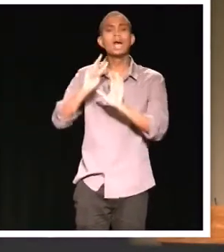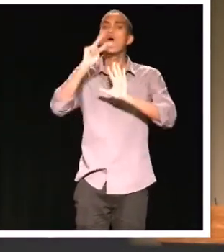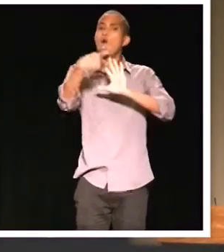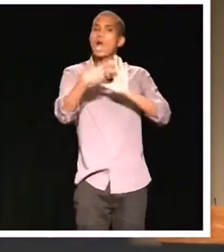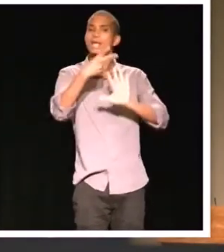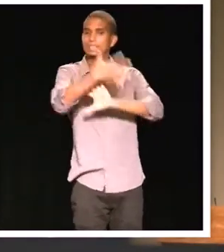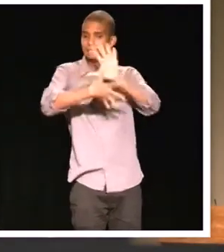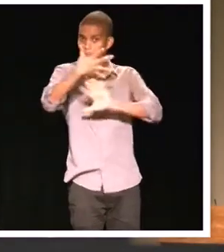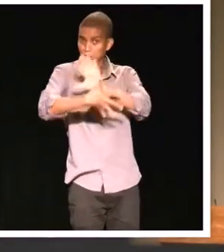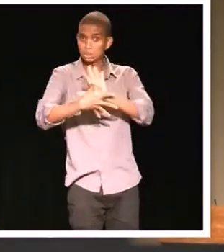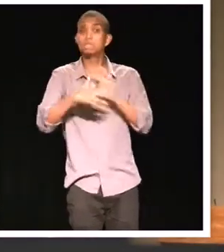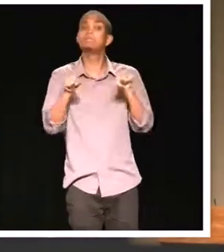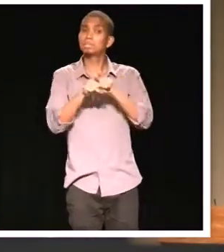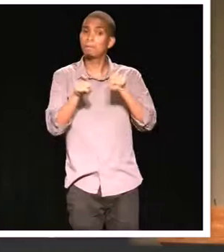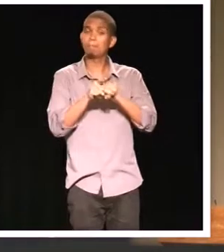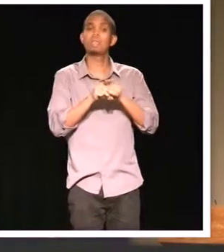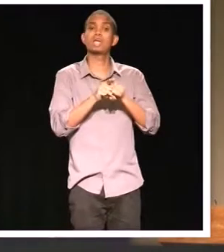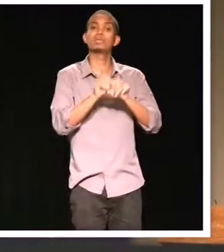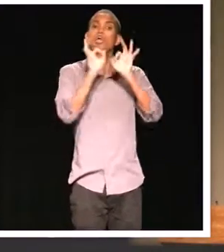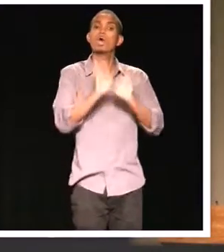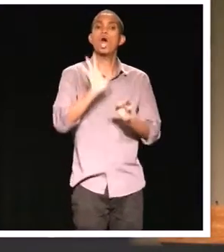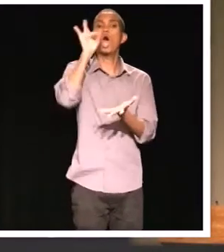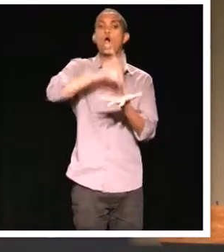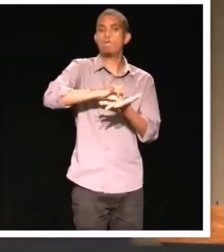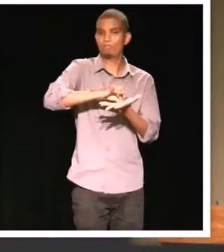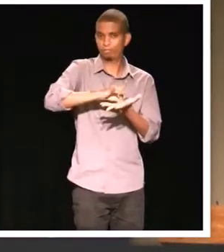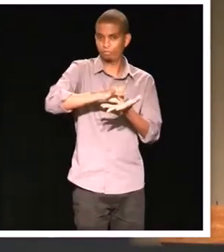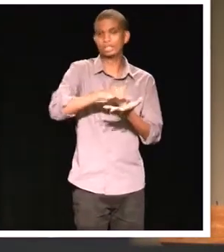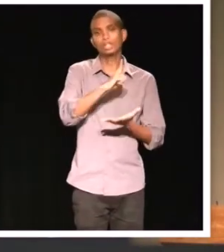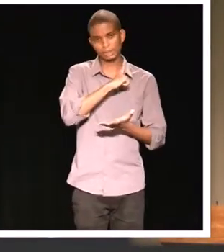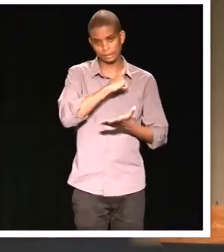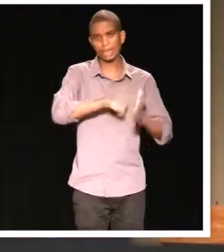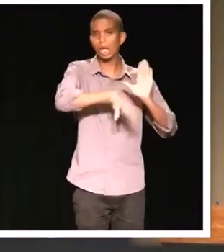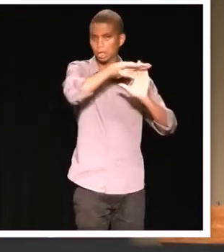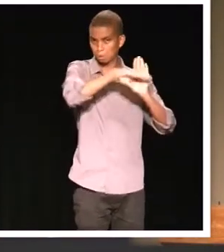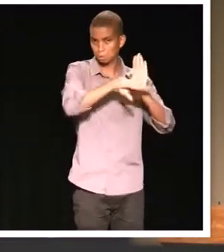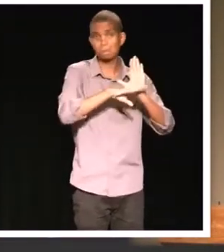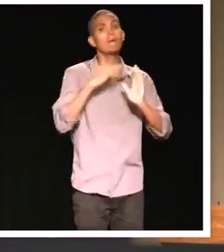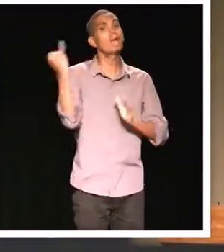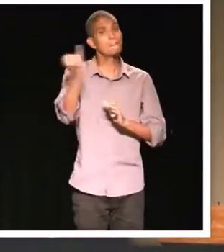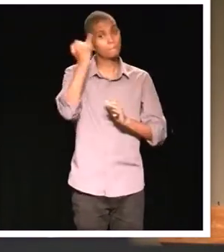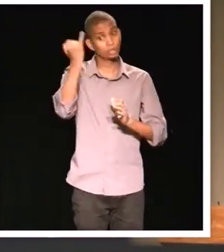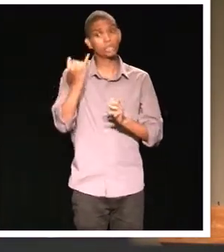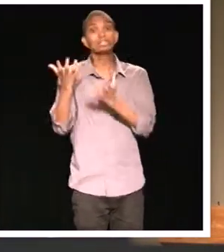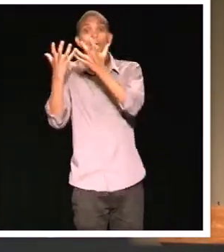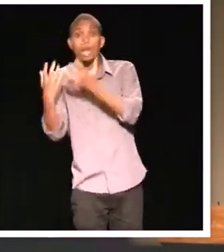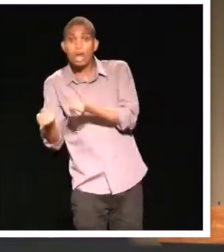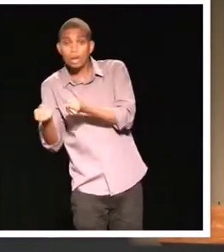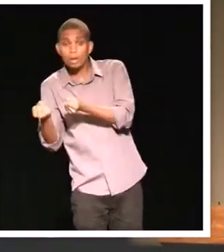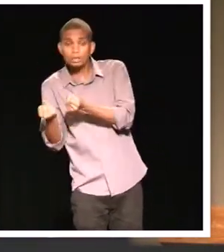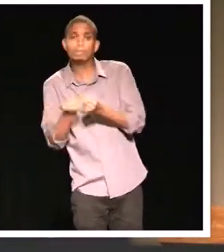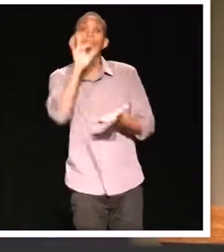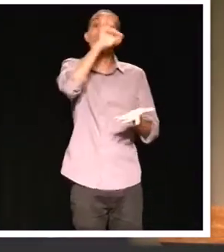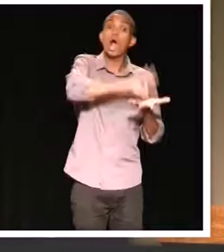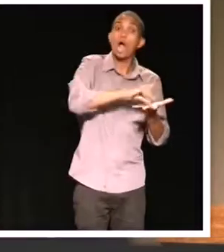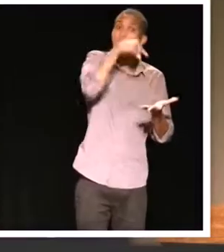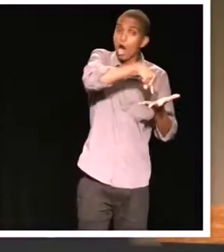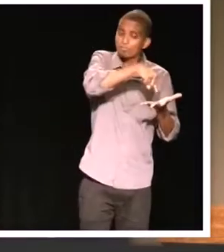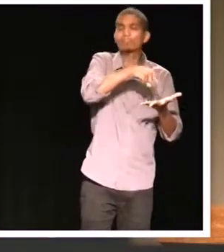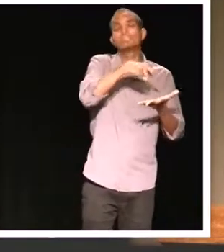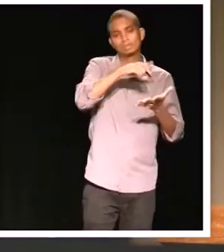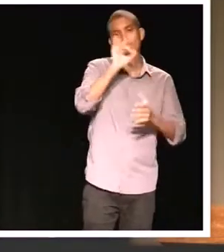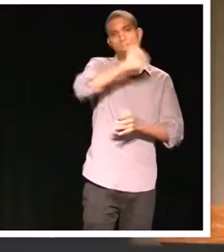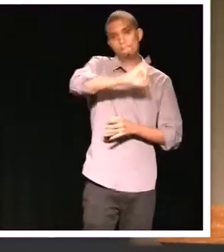alguns casos, inclusive, a oficialização, que é um passo mais importante que o reconhecimento. Mas o processo